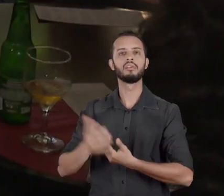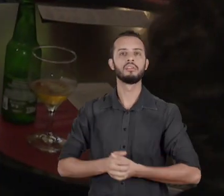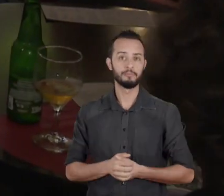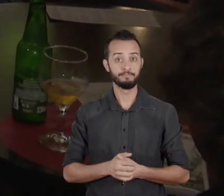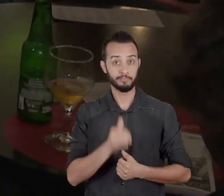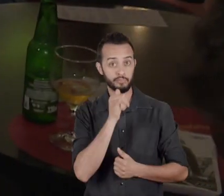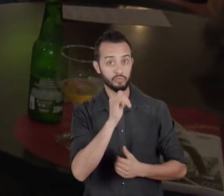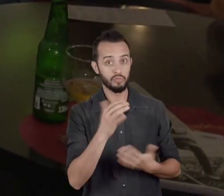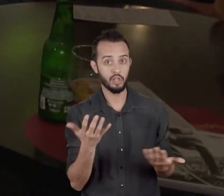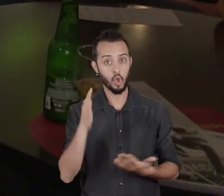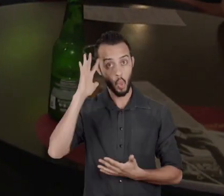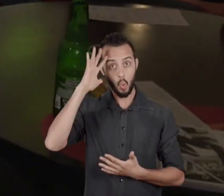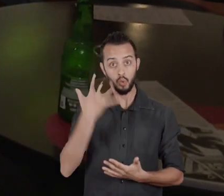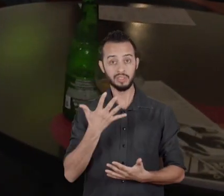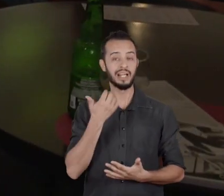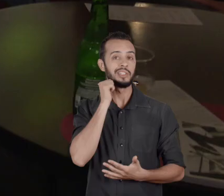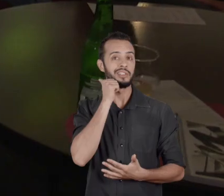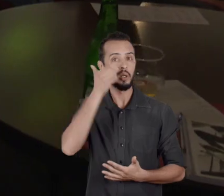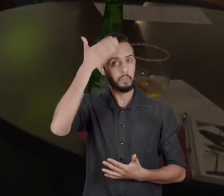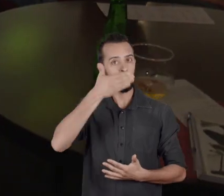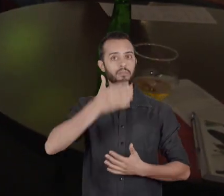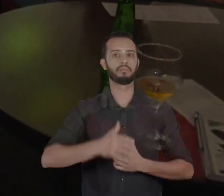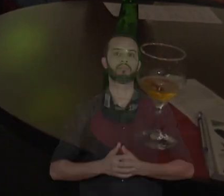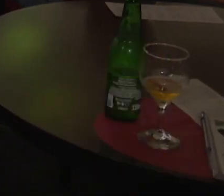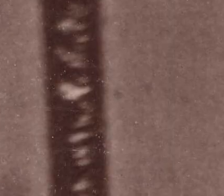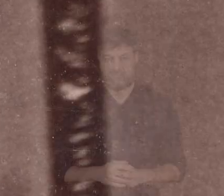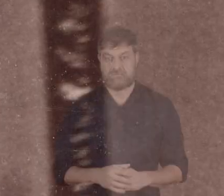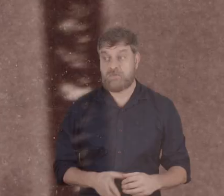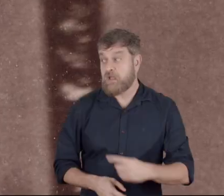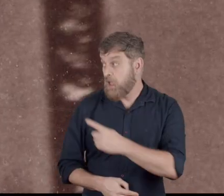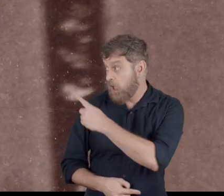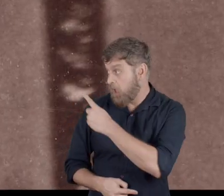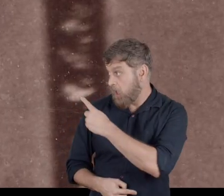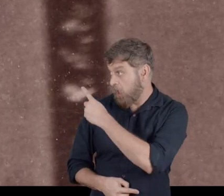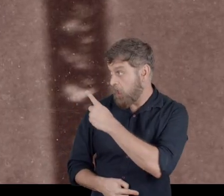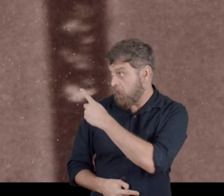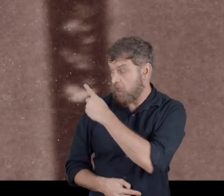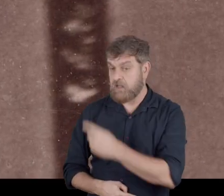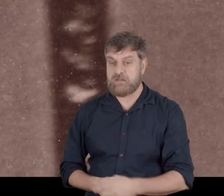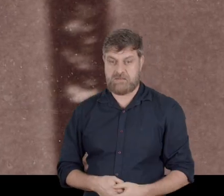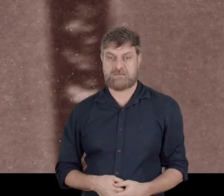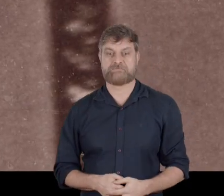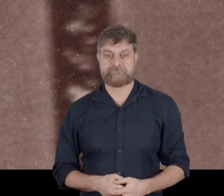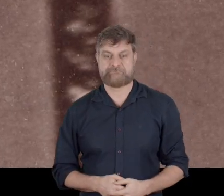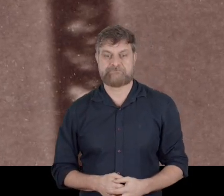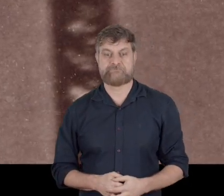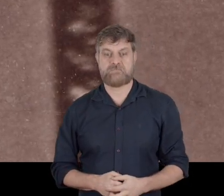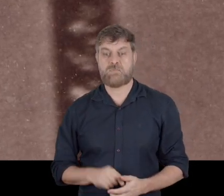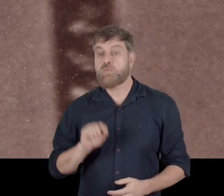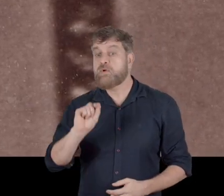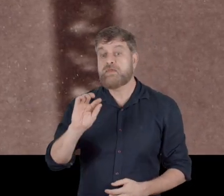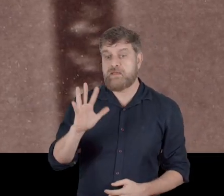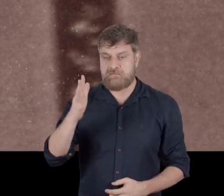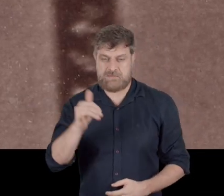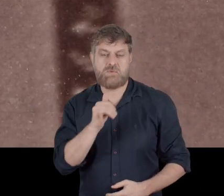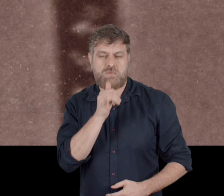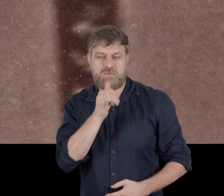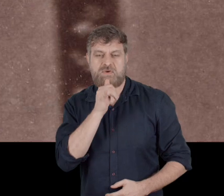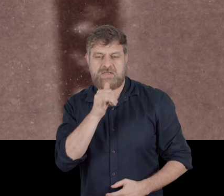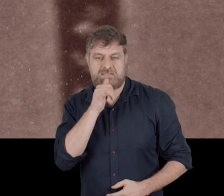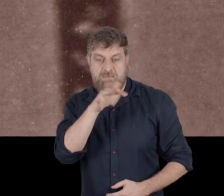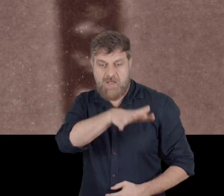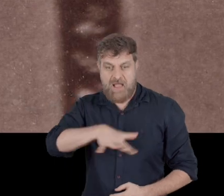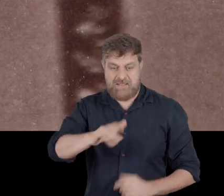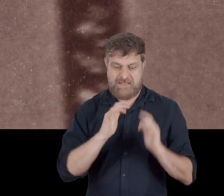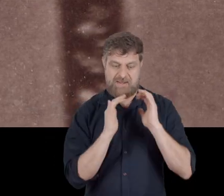não resultado de um fato científico comprovado? Um caso super clássico é do Phineas Gage, é um exemplo dentro